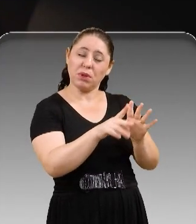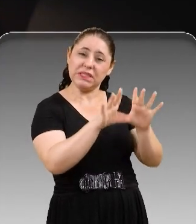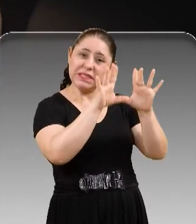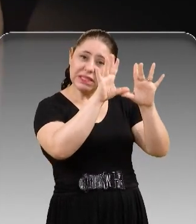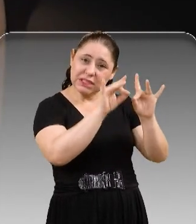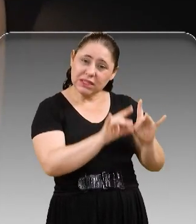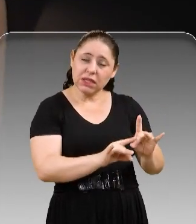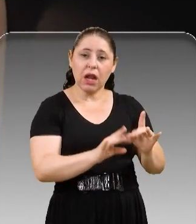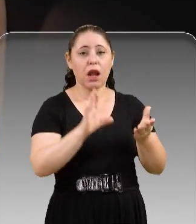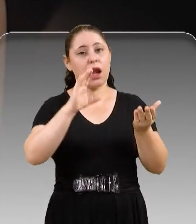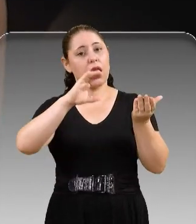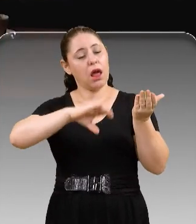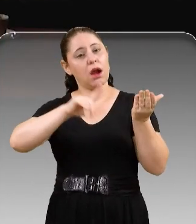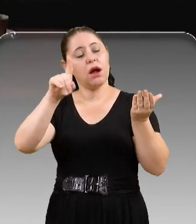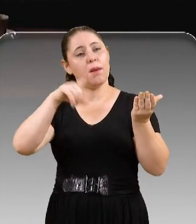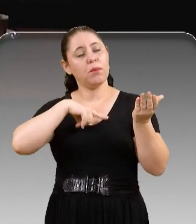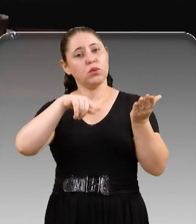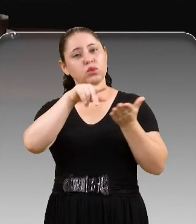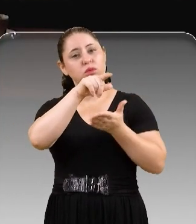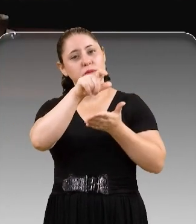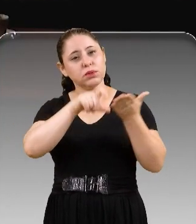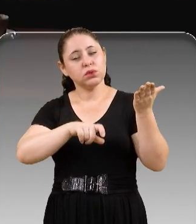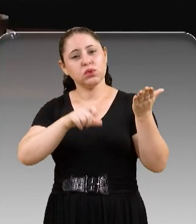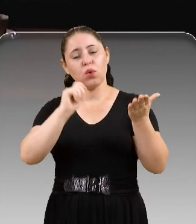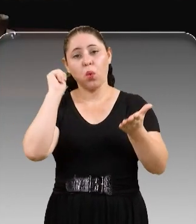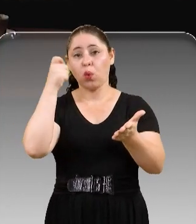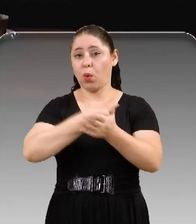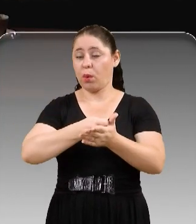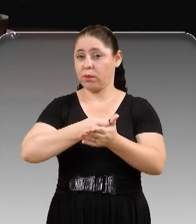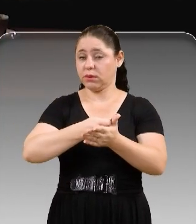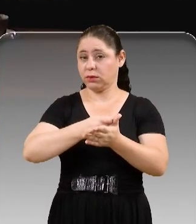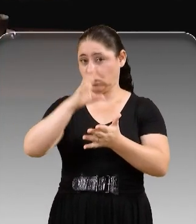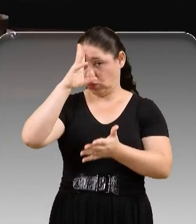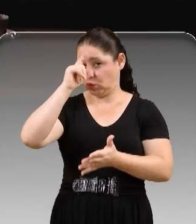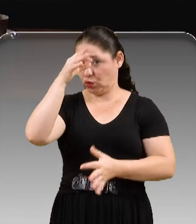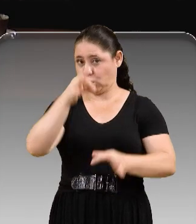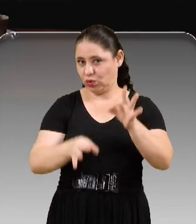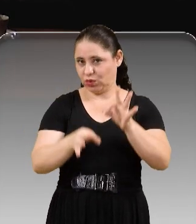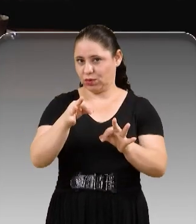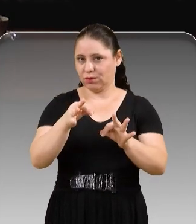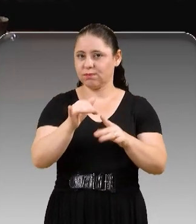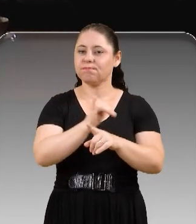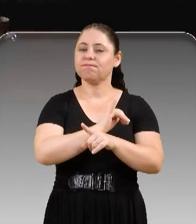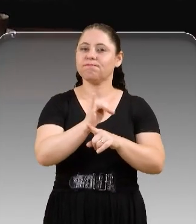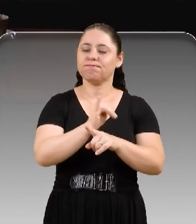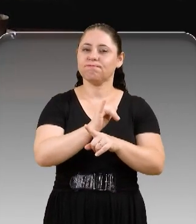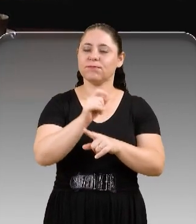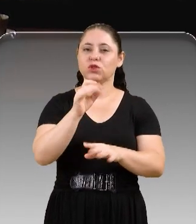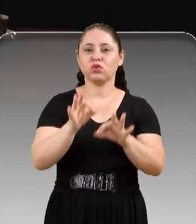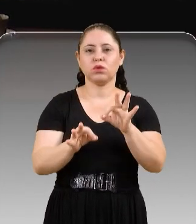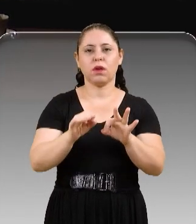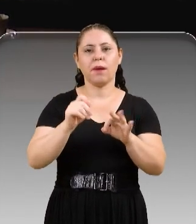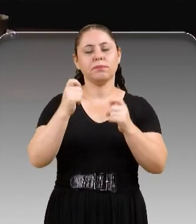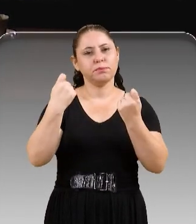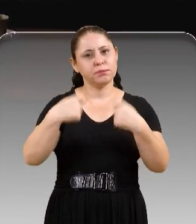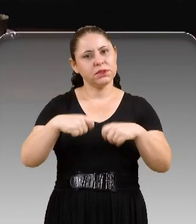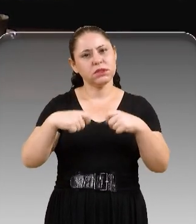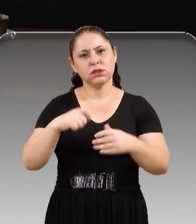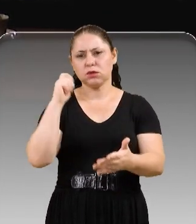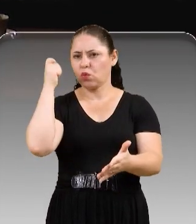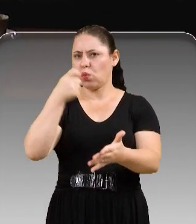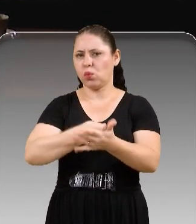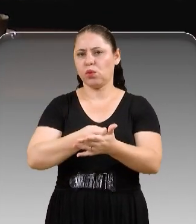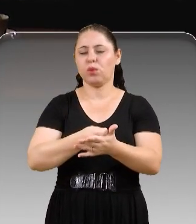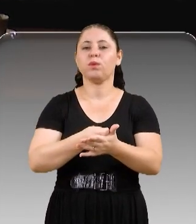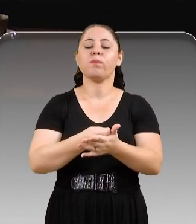parte específica lá no Congresso, que se chama a parte do cumprimento de sentença das ações que são julgadas e as sentenças têm que